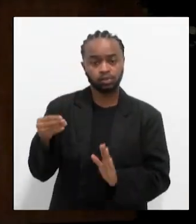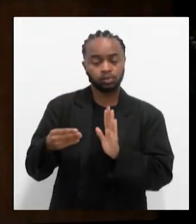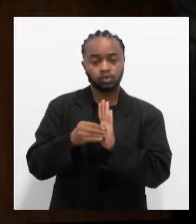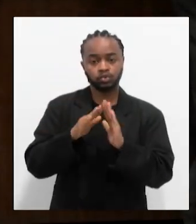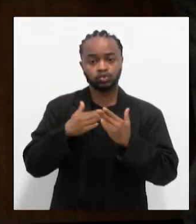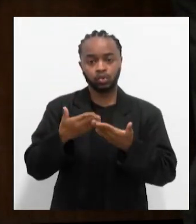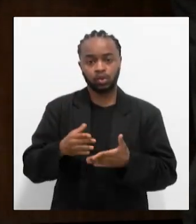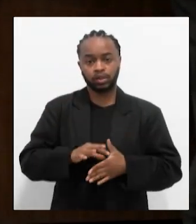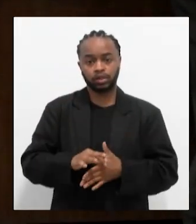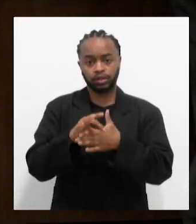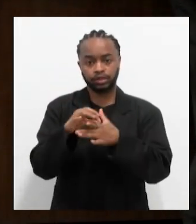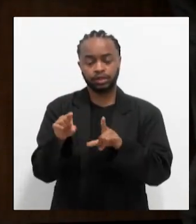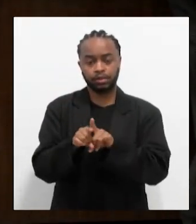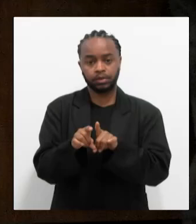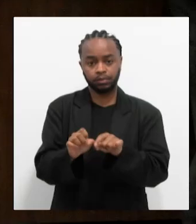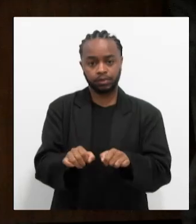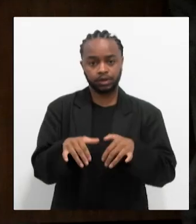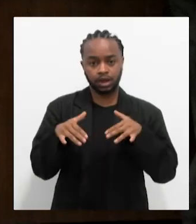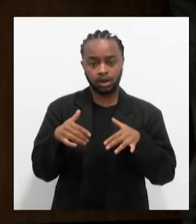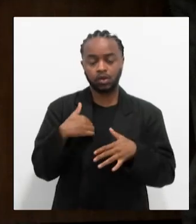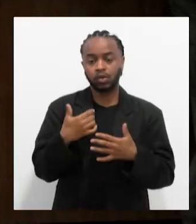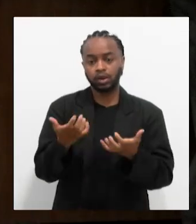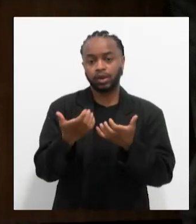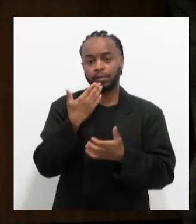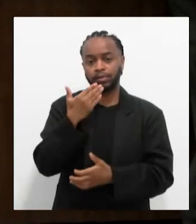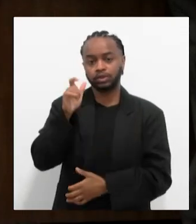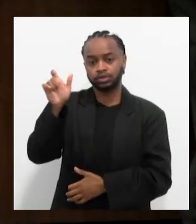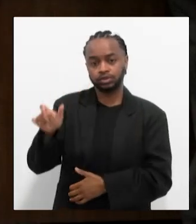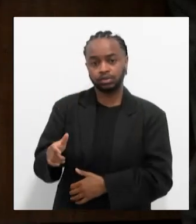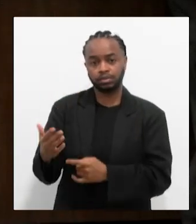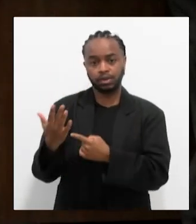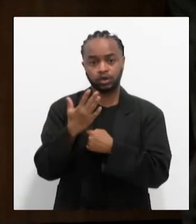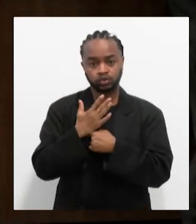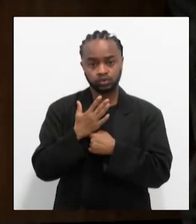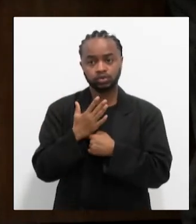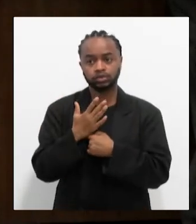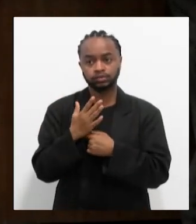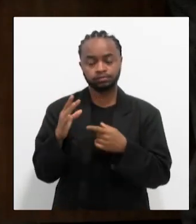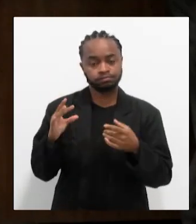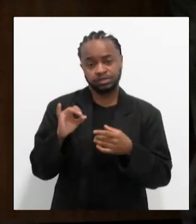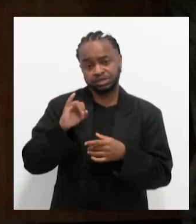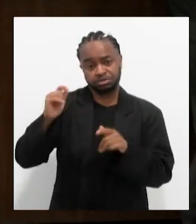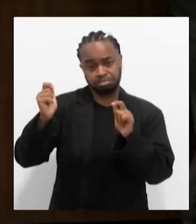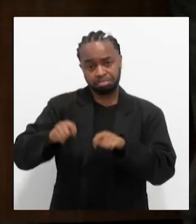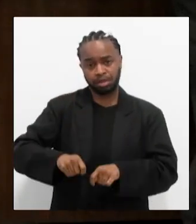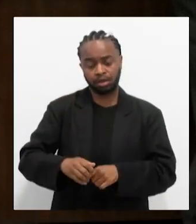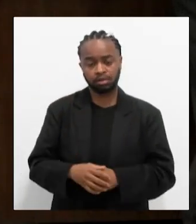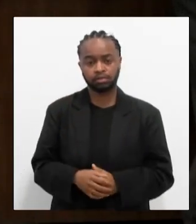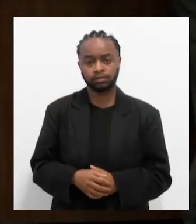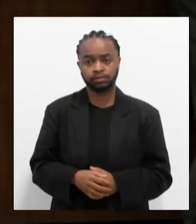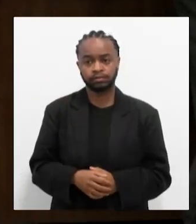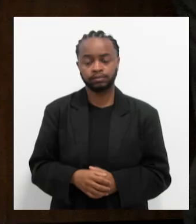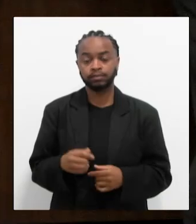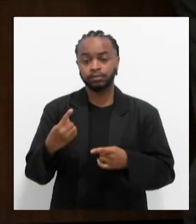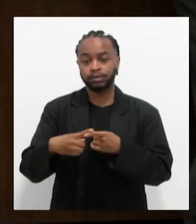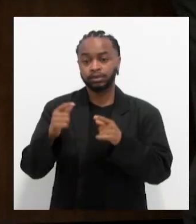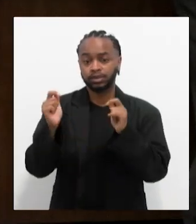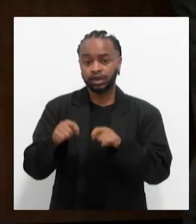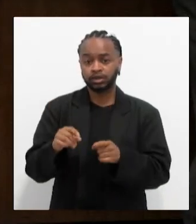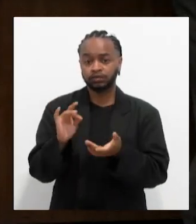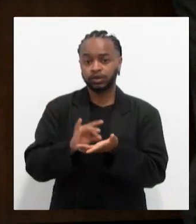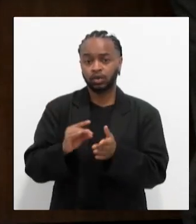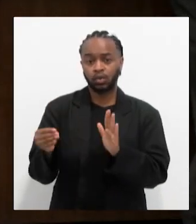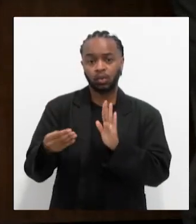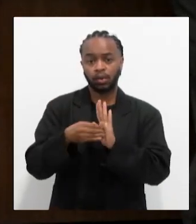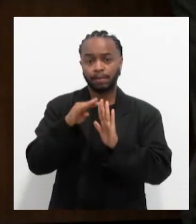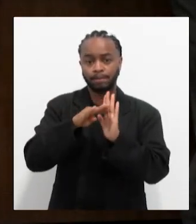de Líderes e no plenário, eu gostaria que Vossa Excelência nos ajudasse dentro da sua possibilidade para que isso realmente venha à pauta em